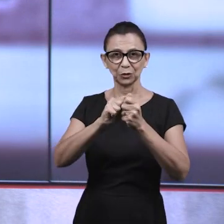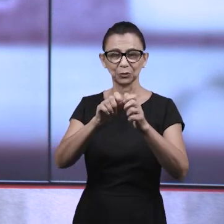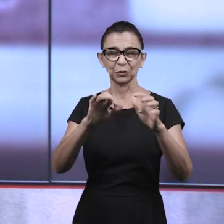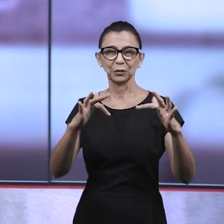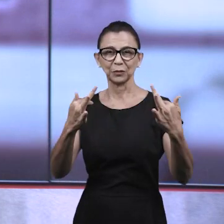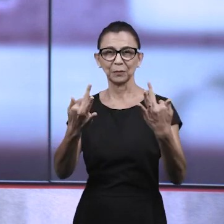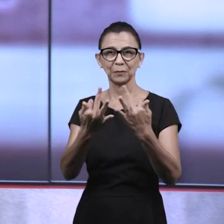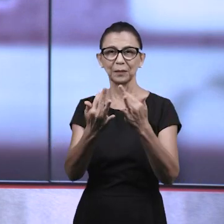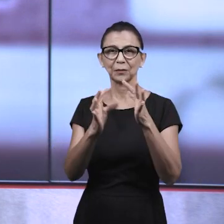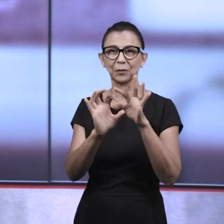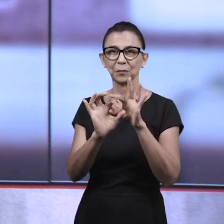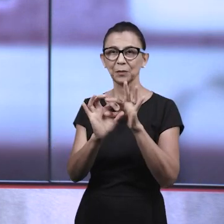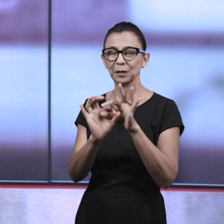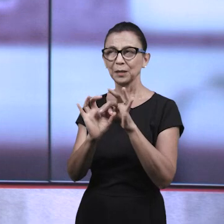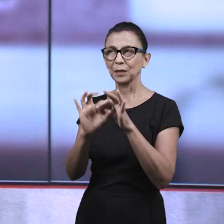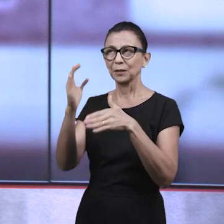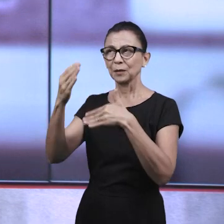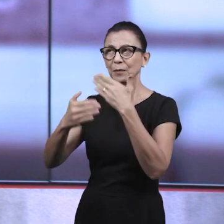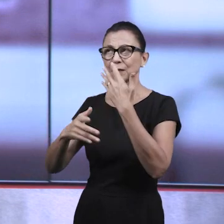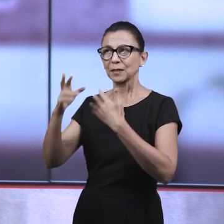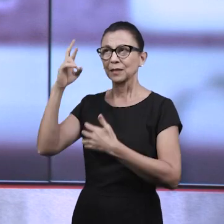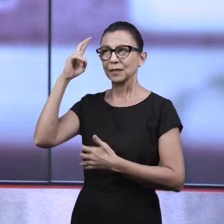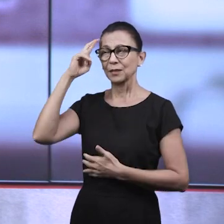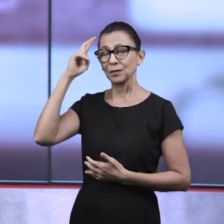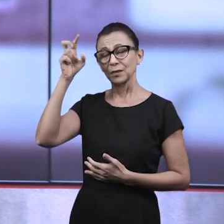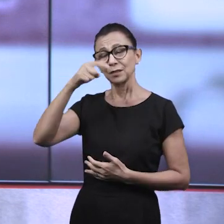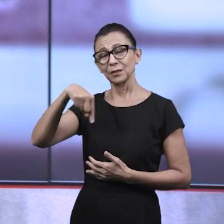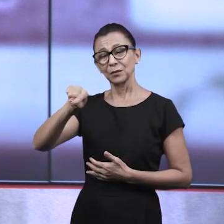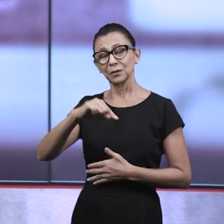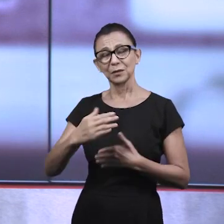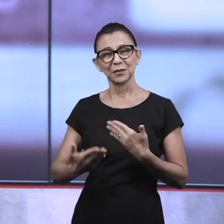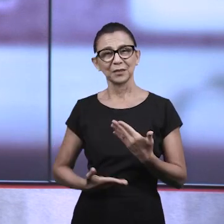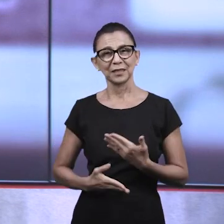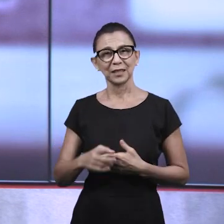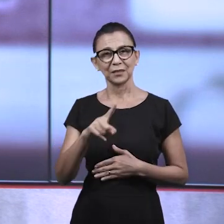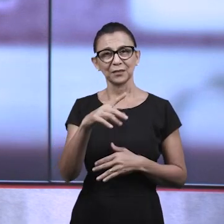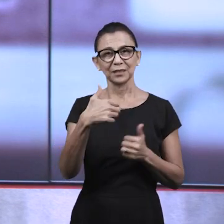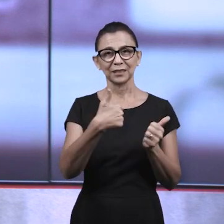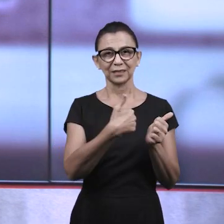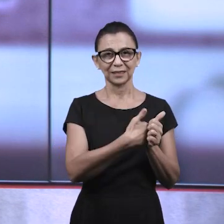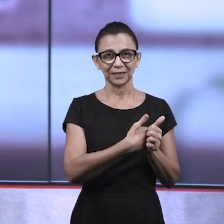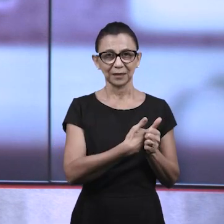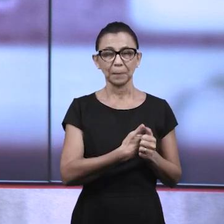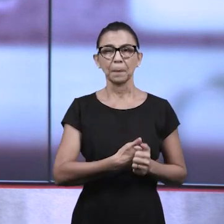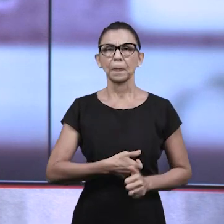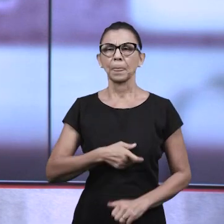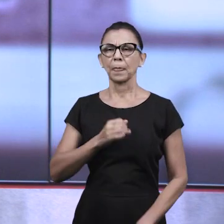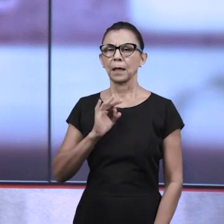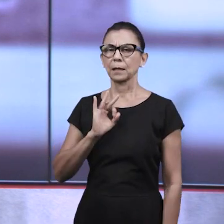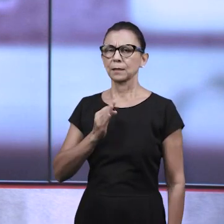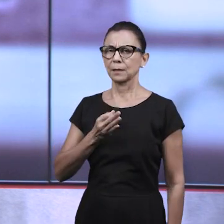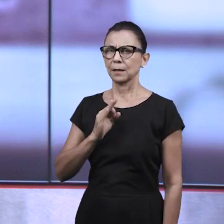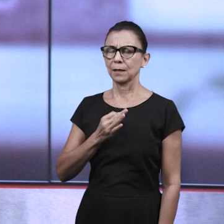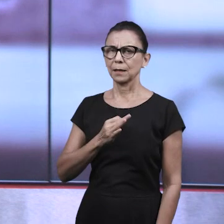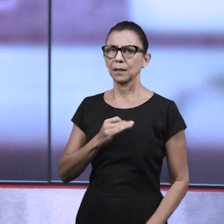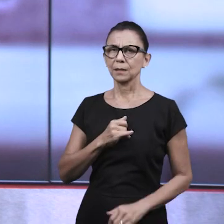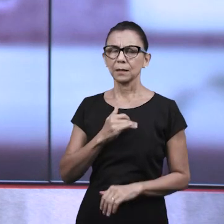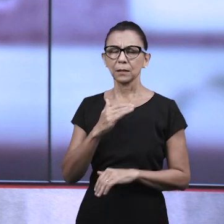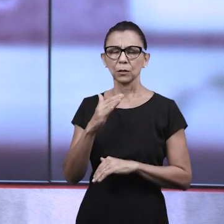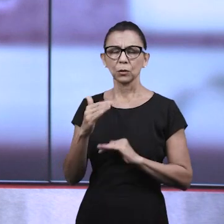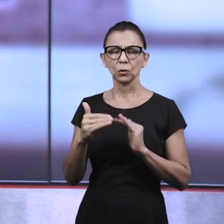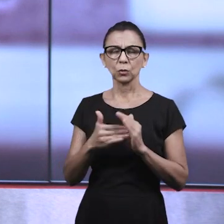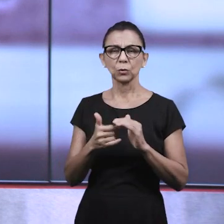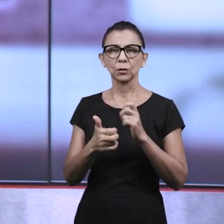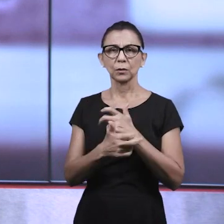família e em comunhão com o Senhor e os irmãos, e com você que nos acompanha, na certeza de que em todas